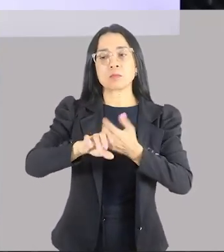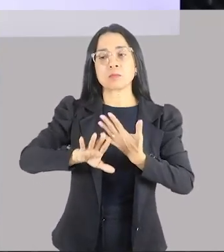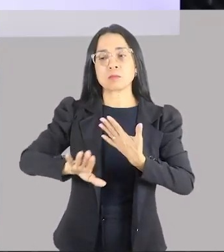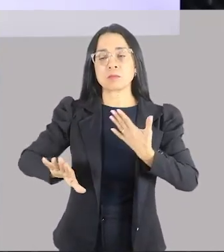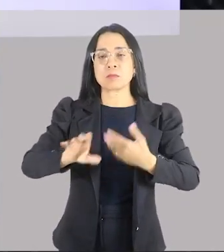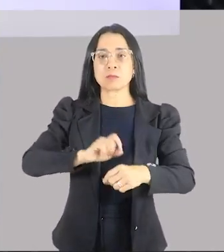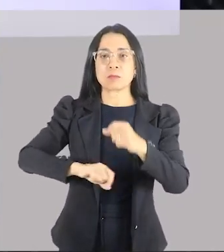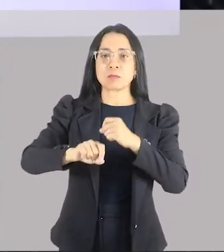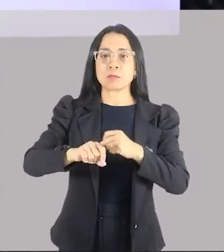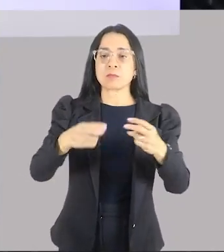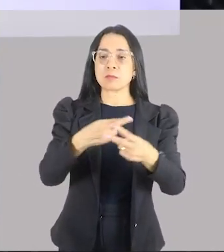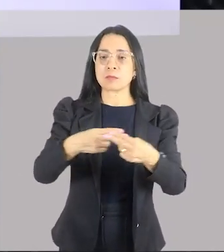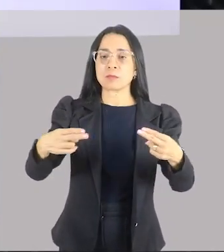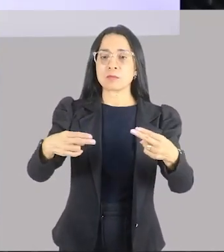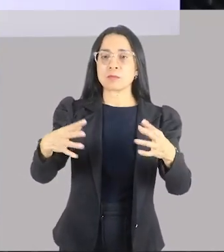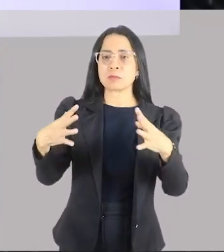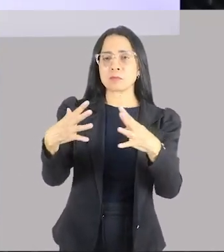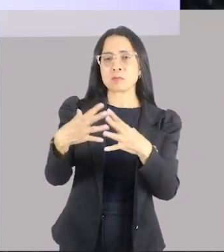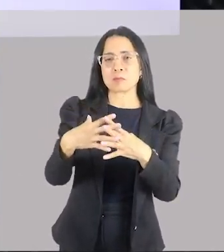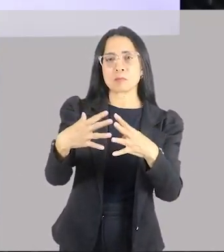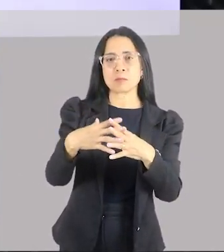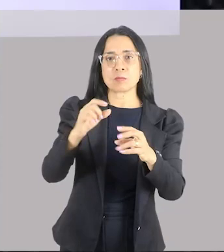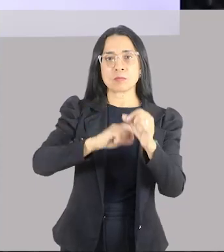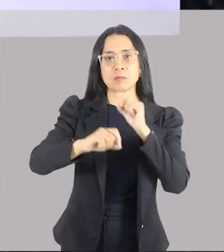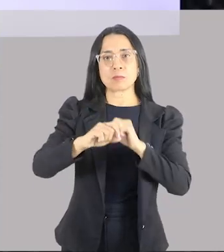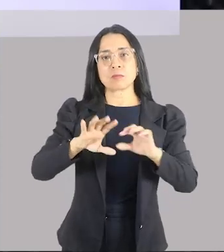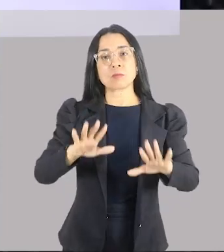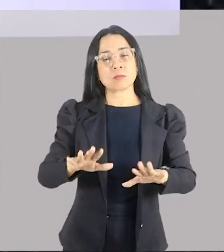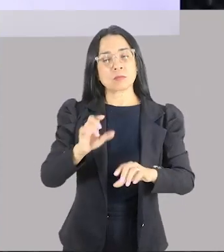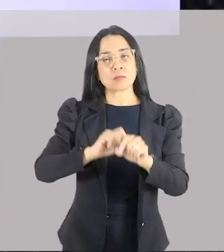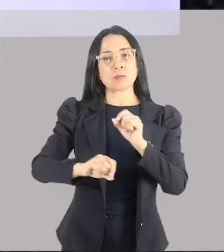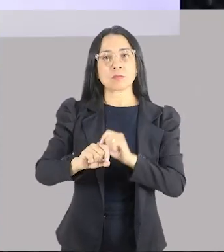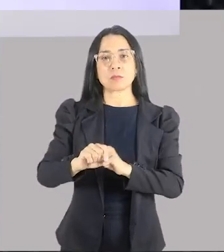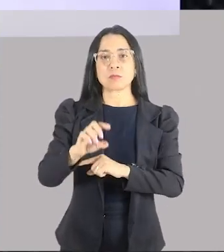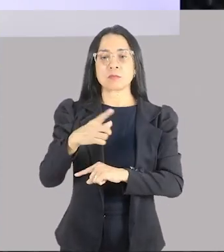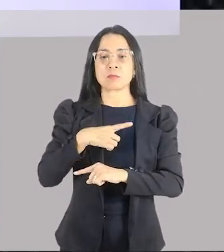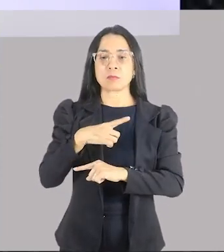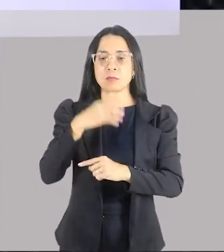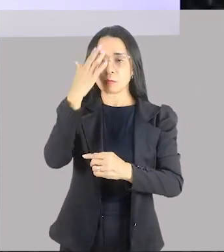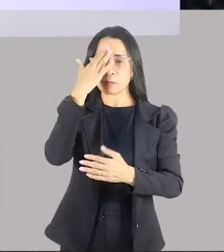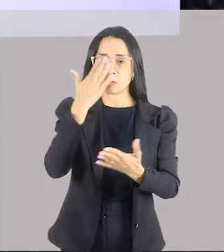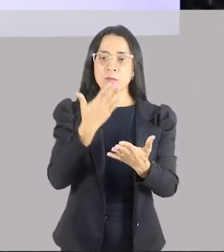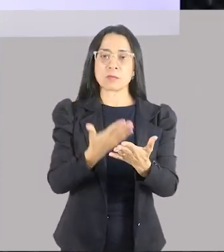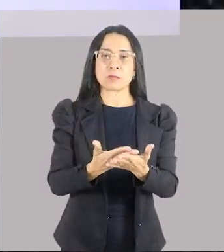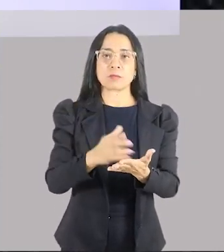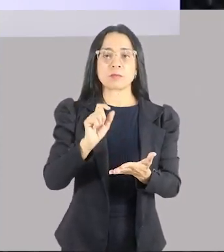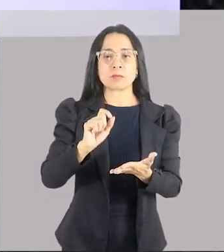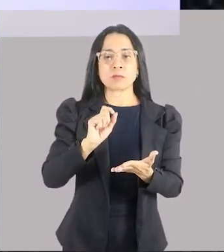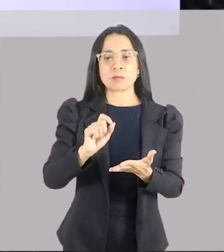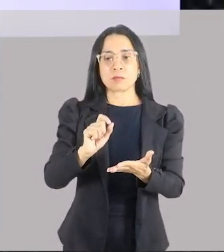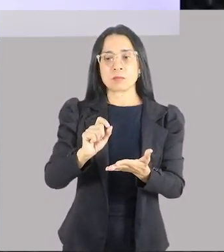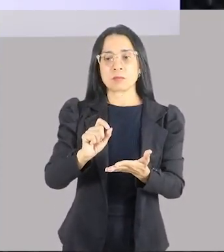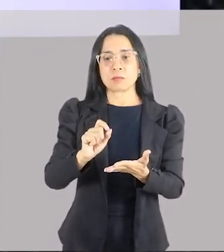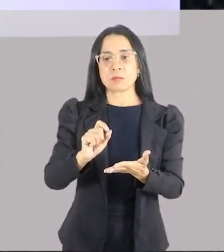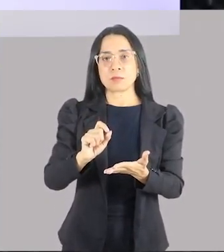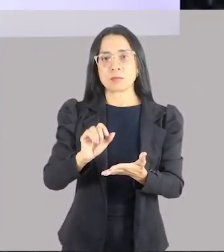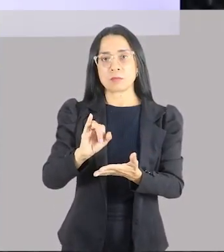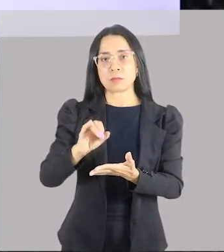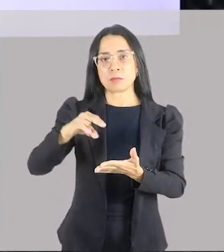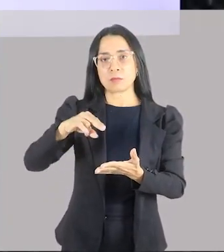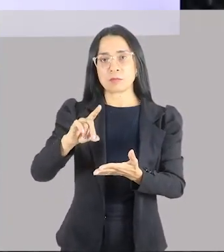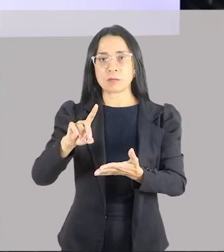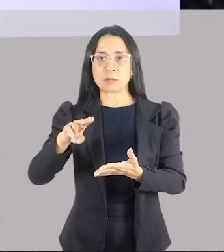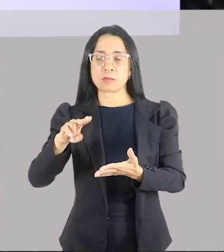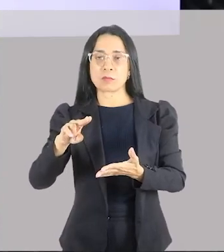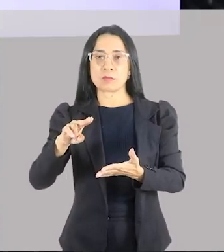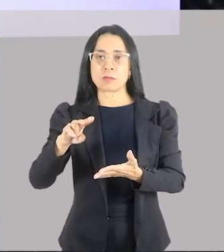aqueles elementos que estão atrapalhando e deixar somente aquilo que nós temos certeza, que é indubitável.